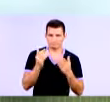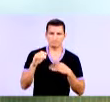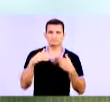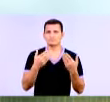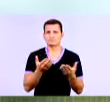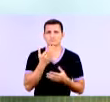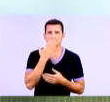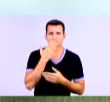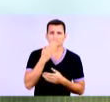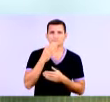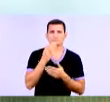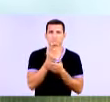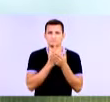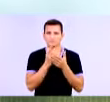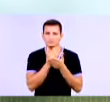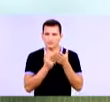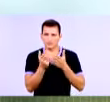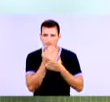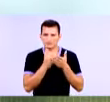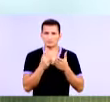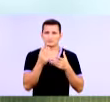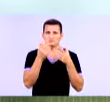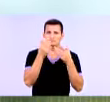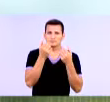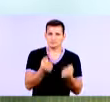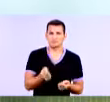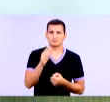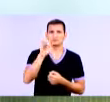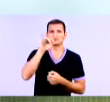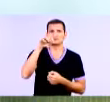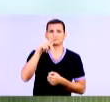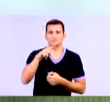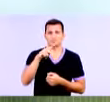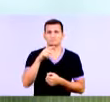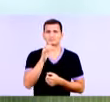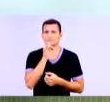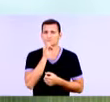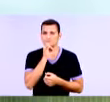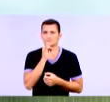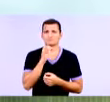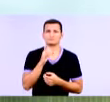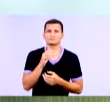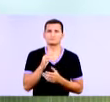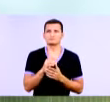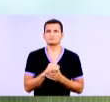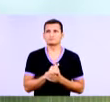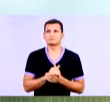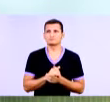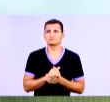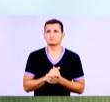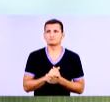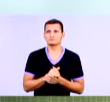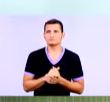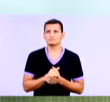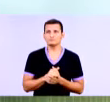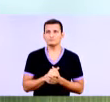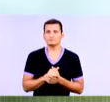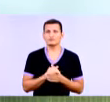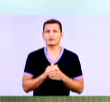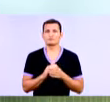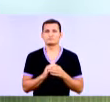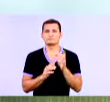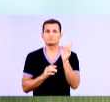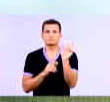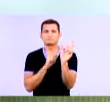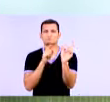suportados pelo GIMP, né? Então você vai abrir lá o exportar, por exemplo, vai lá naquela opção, naquela